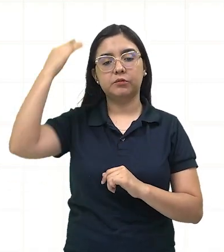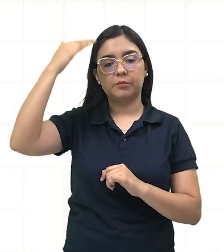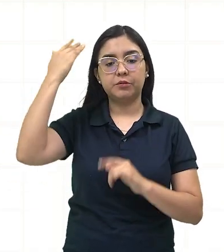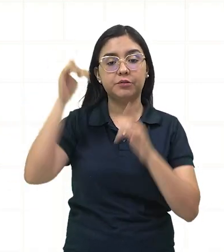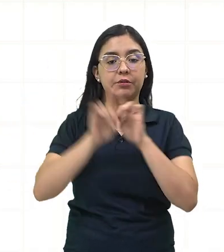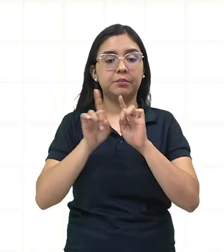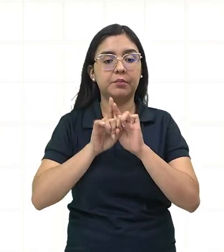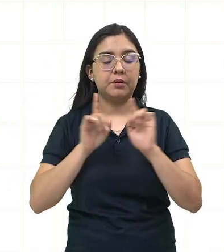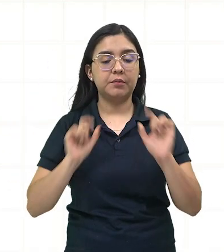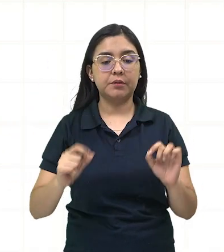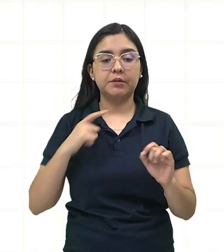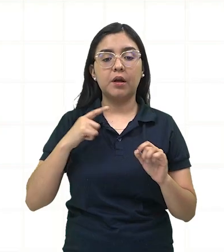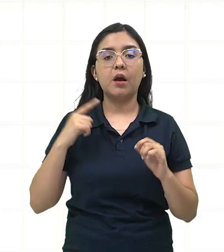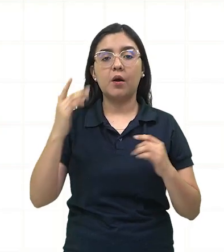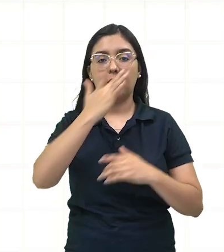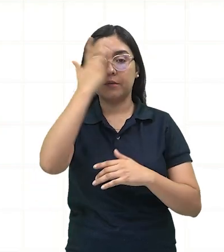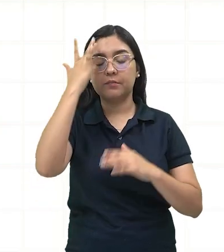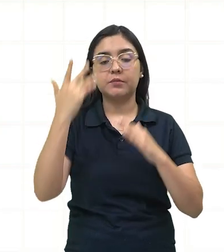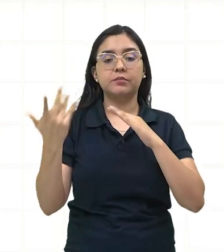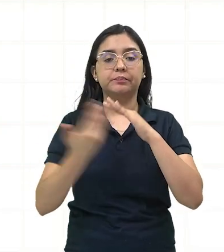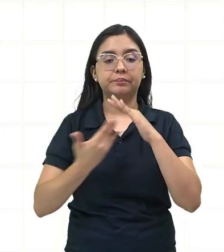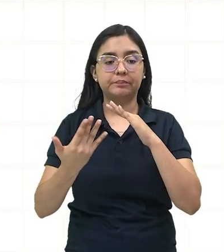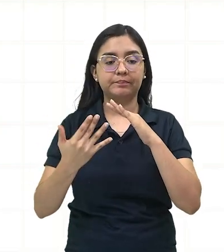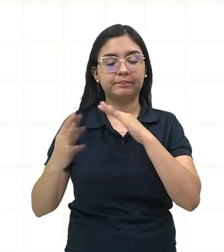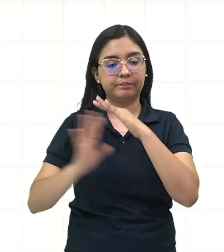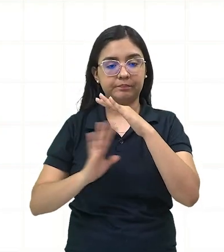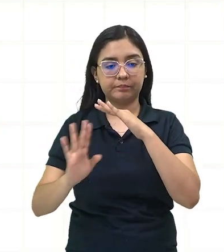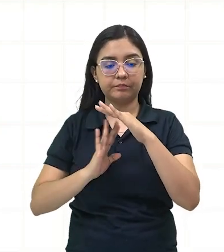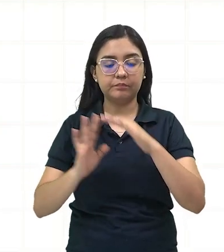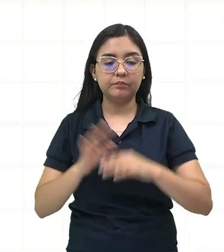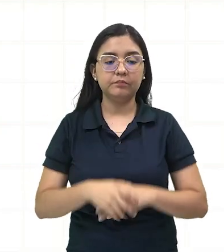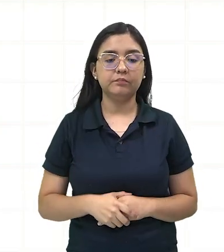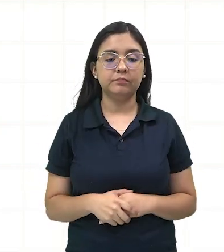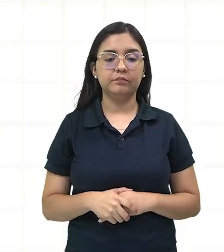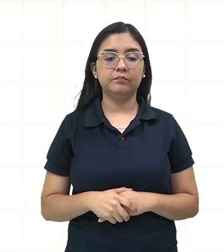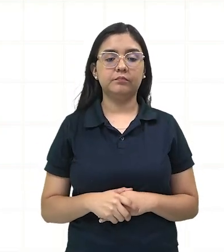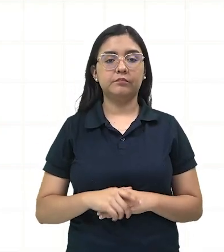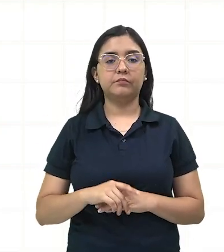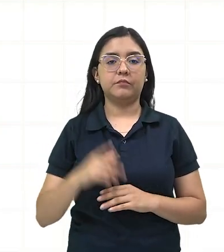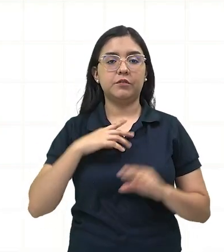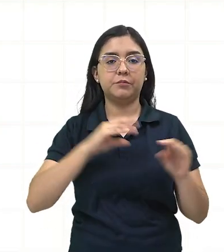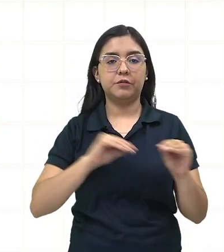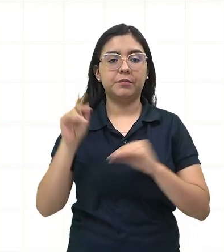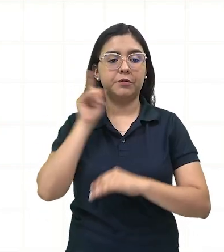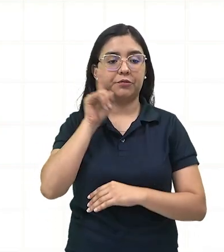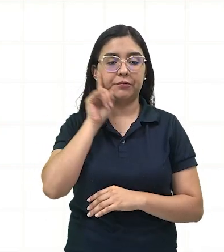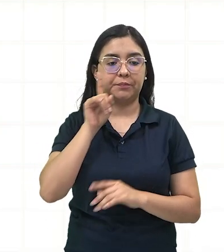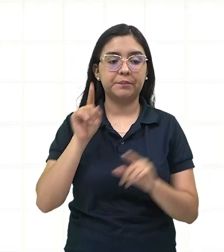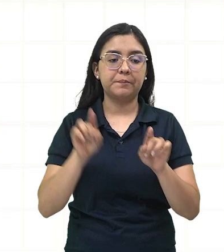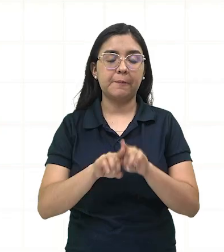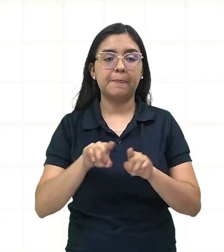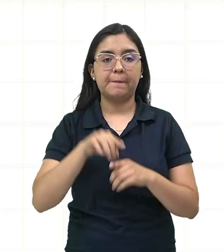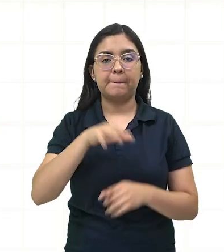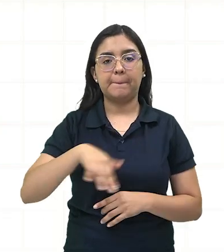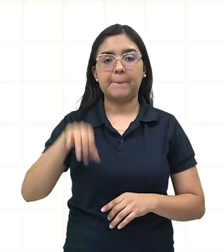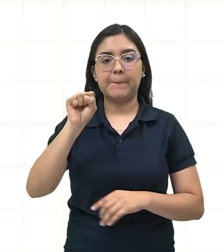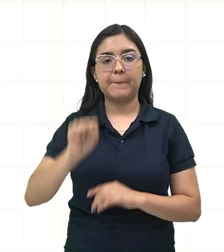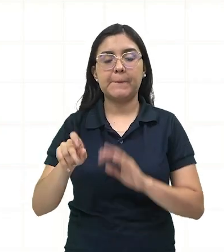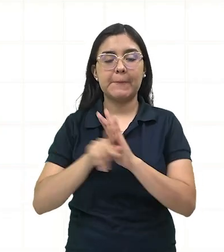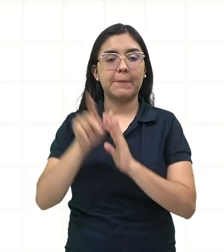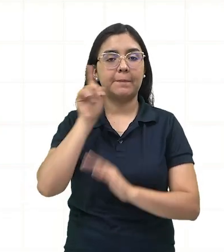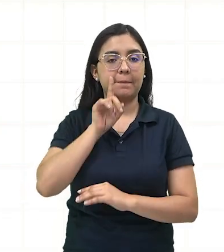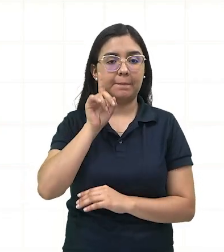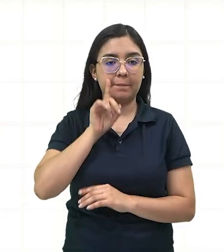muitos migrantes latinos americanos que foram para os Estados Unidos e acaba que a região do sul dos Estados